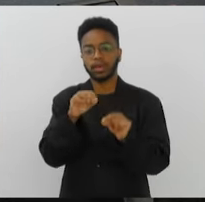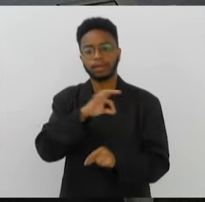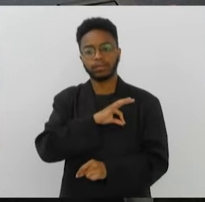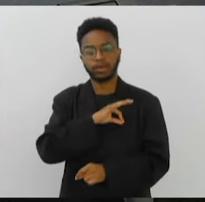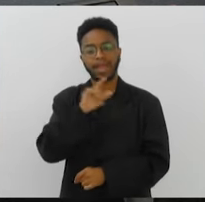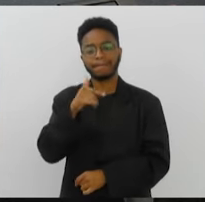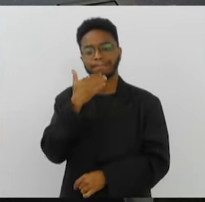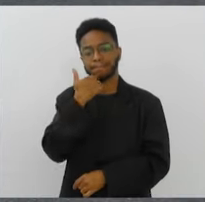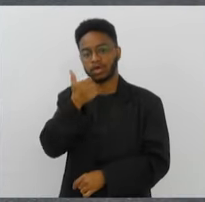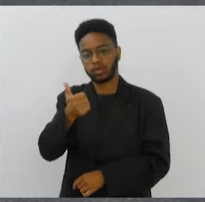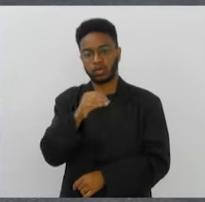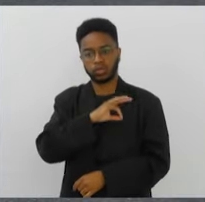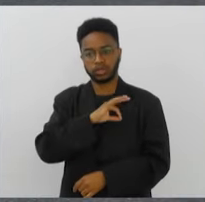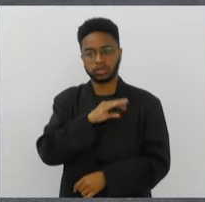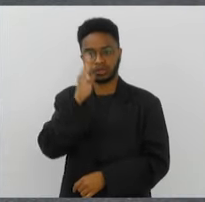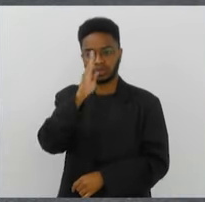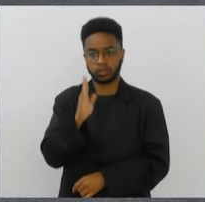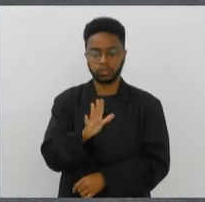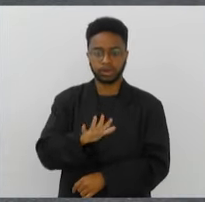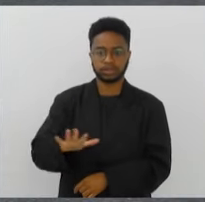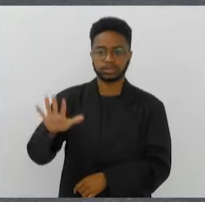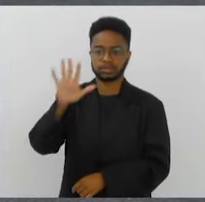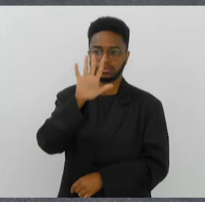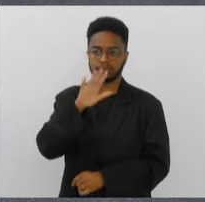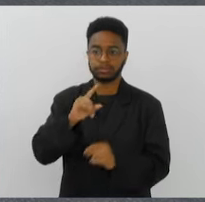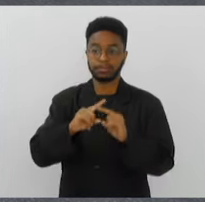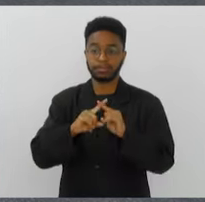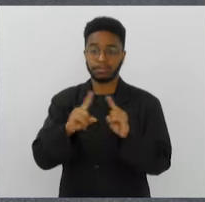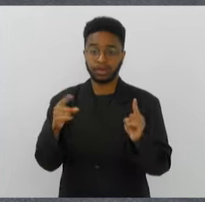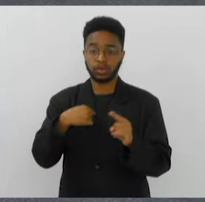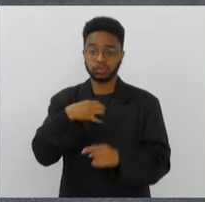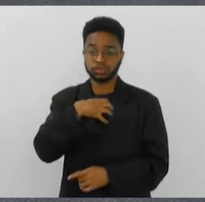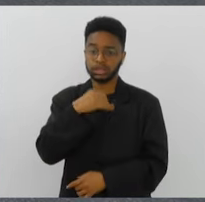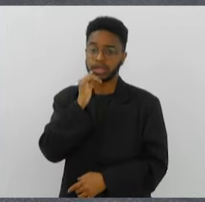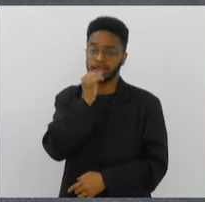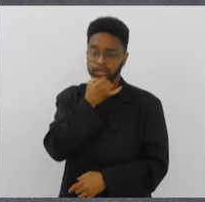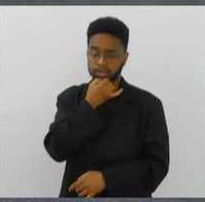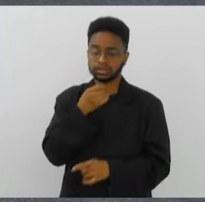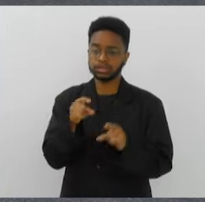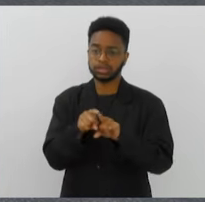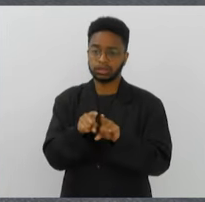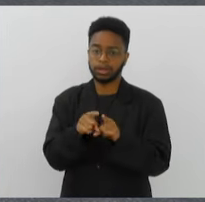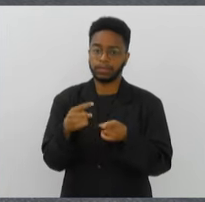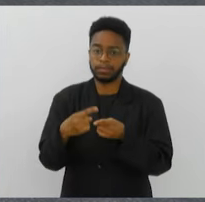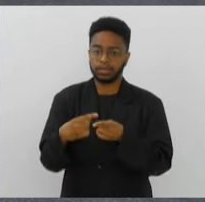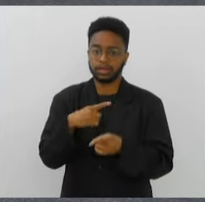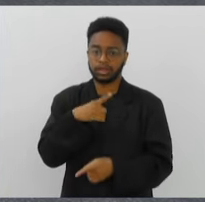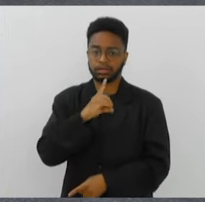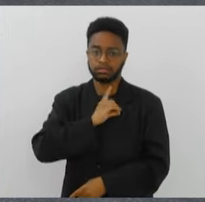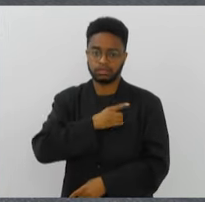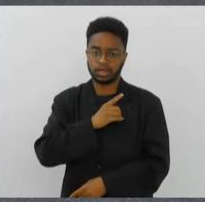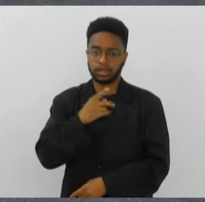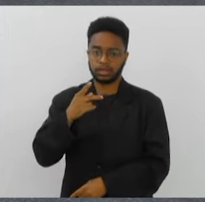a melhor polícia do Brasil. Mas eu me entristeço também, como nós temos um delegado aqui da